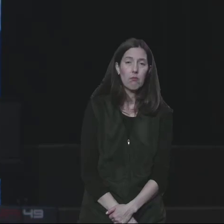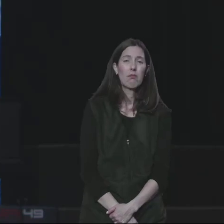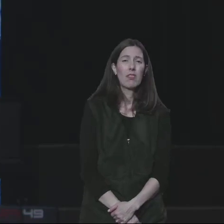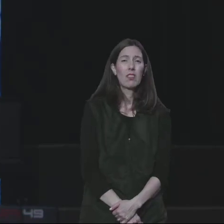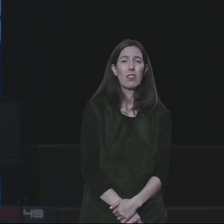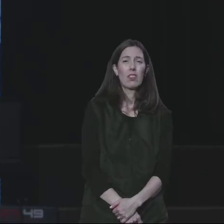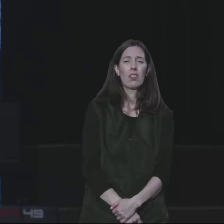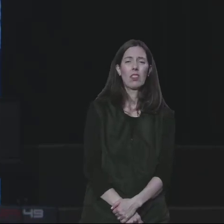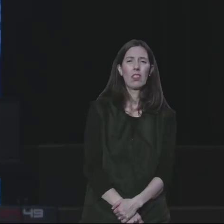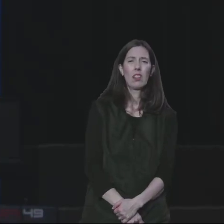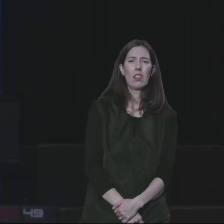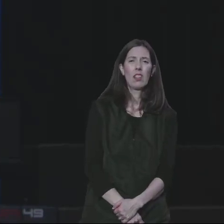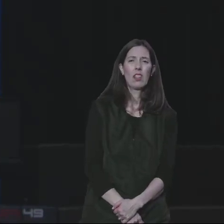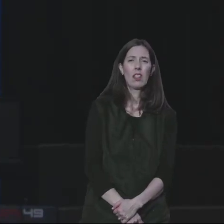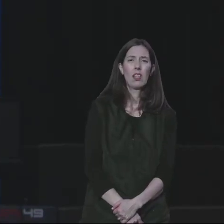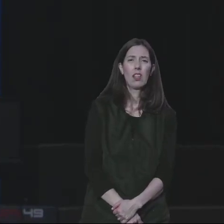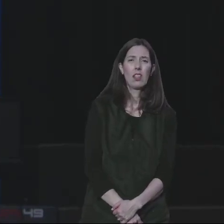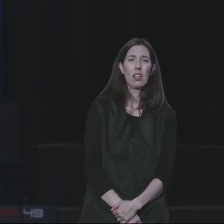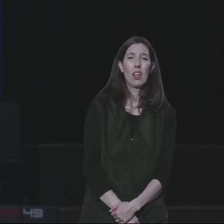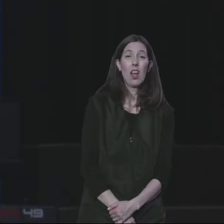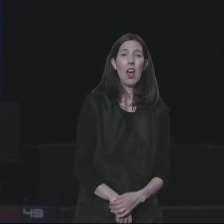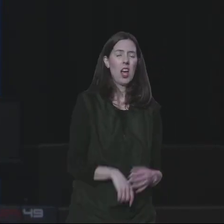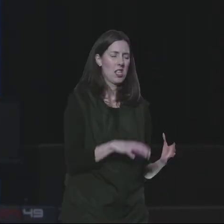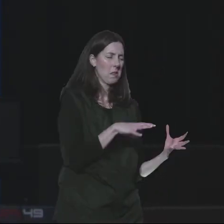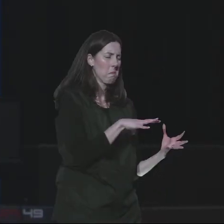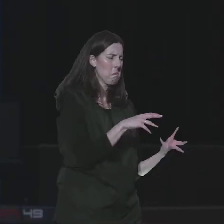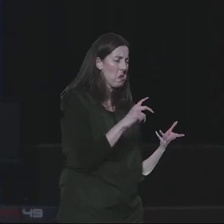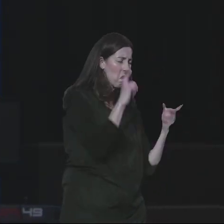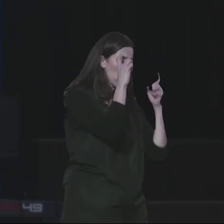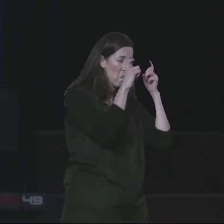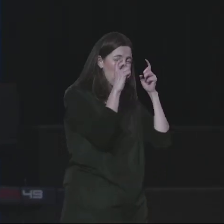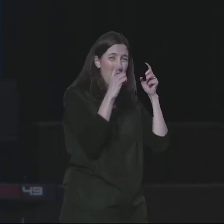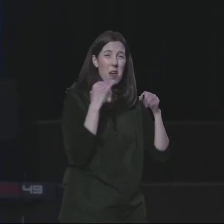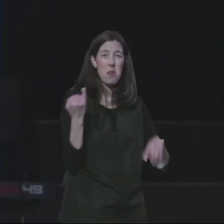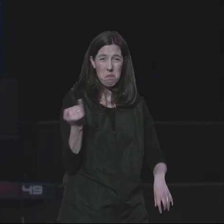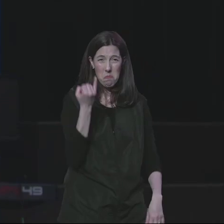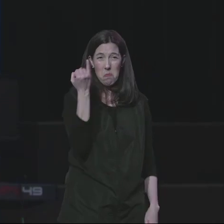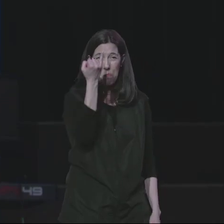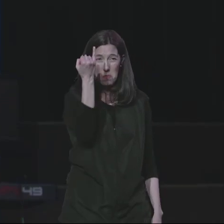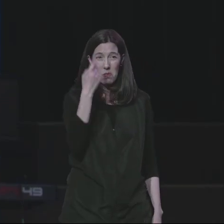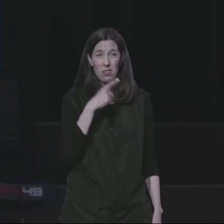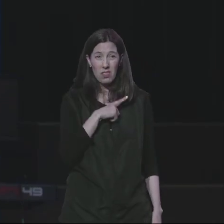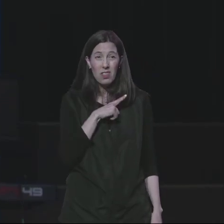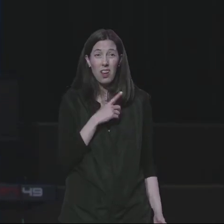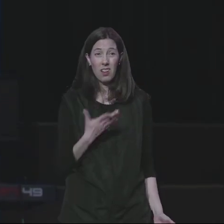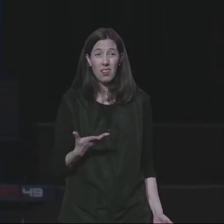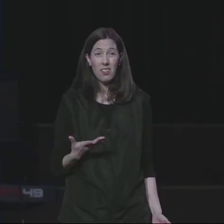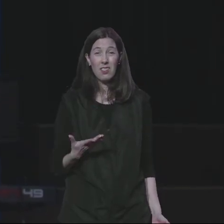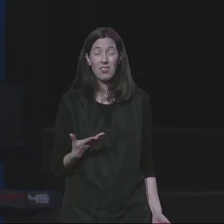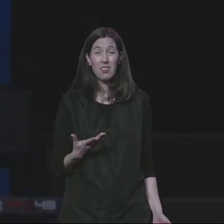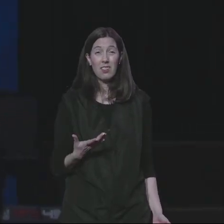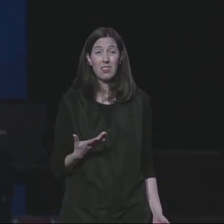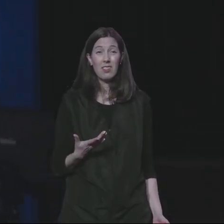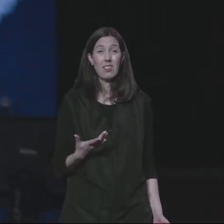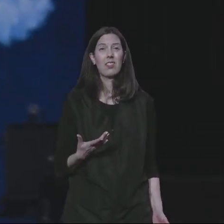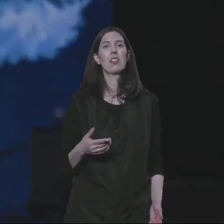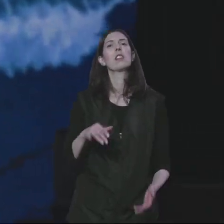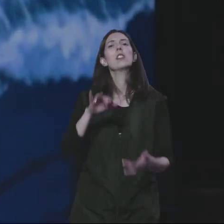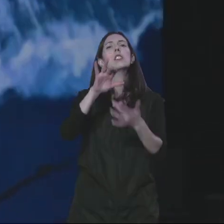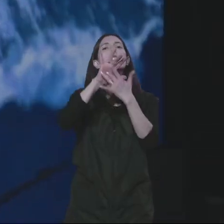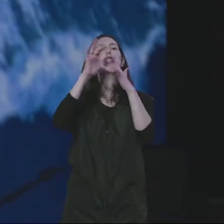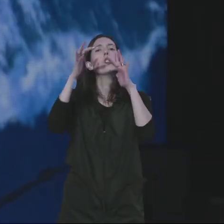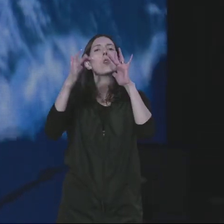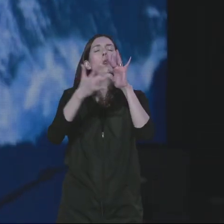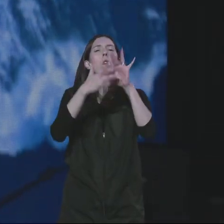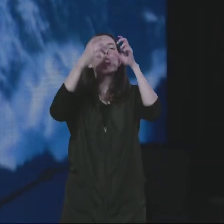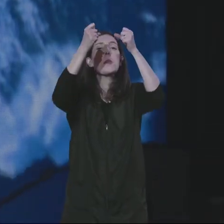Será que com o que eu e você estamos nos preocupando é tão importante assim? Jesus disse que a única coisa importante